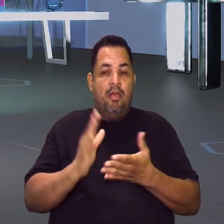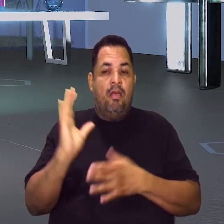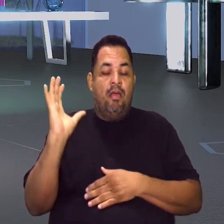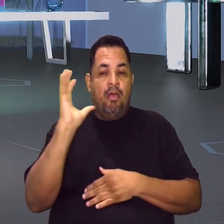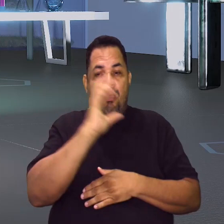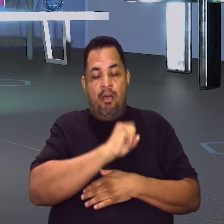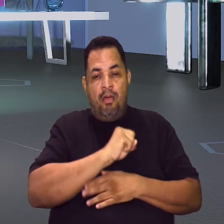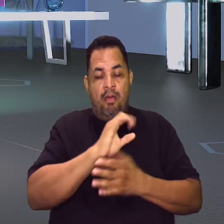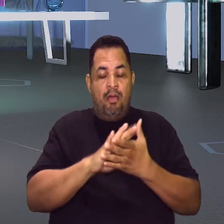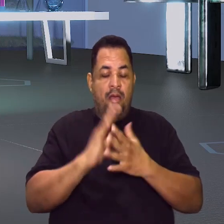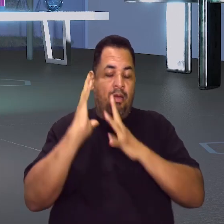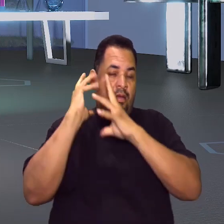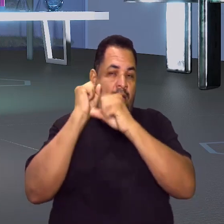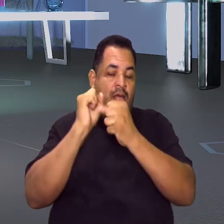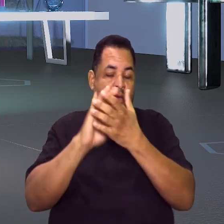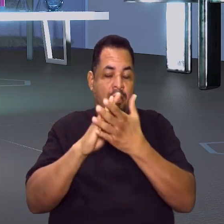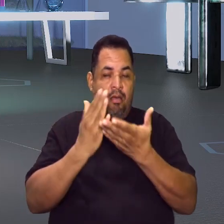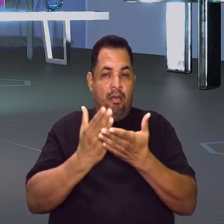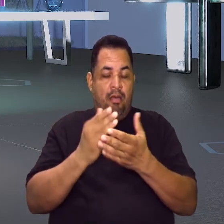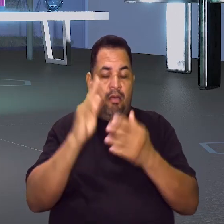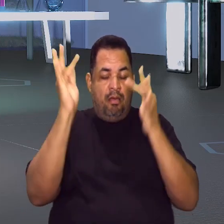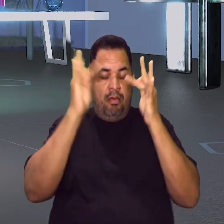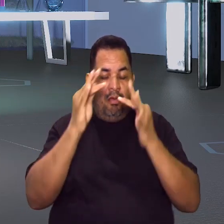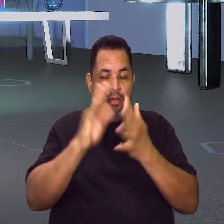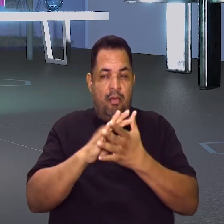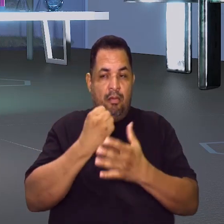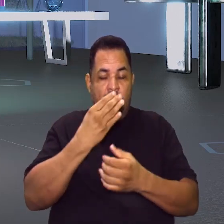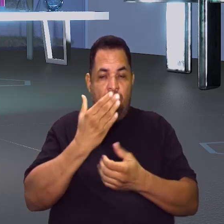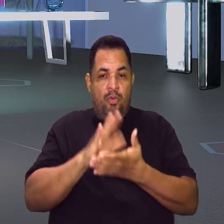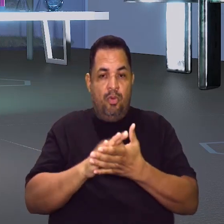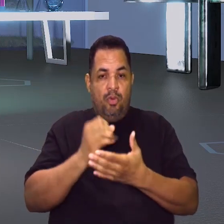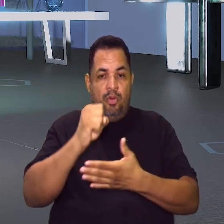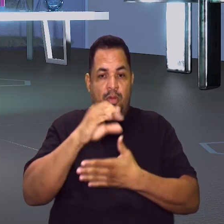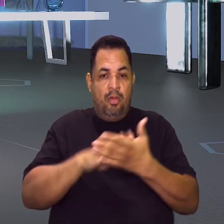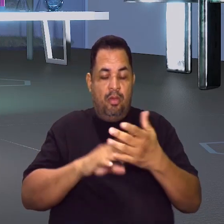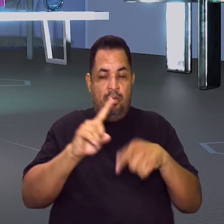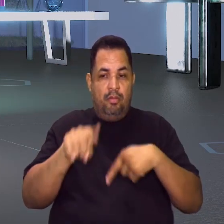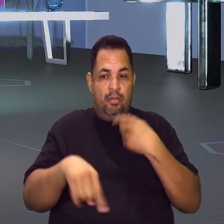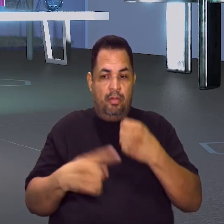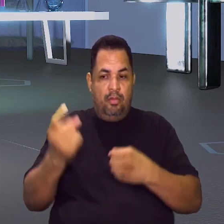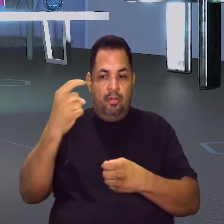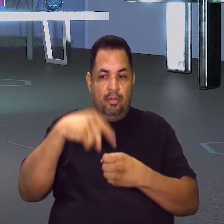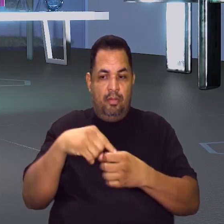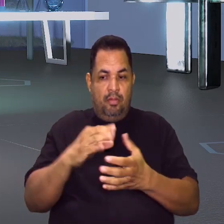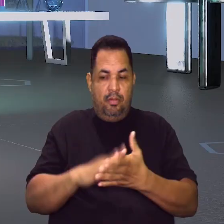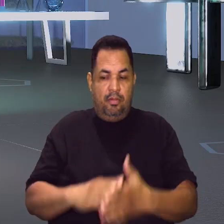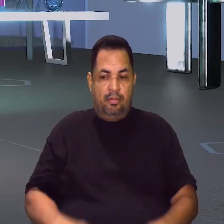breve revisão e você ser feliz na sua atividade de sala. E voltarei já já.